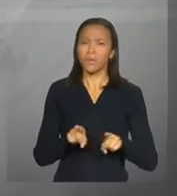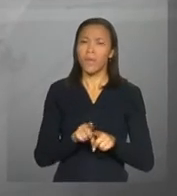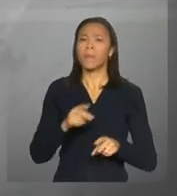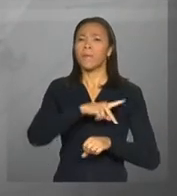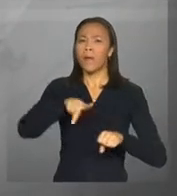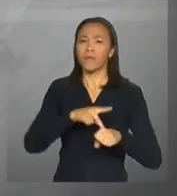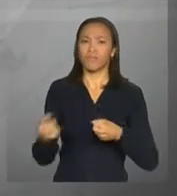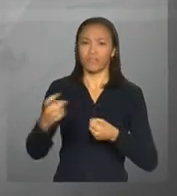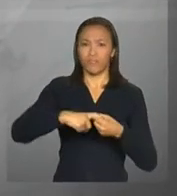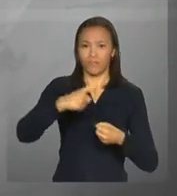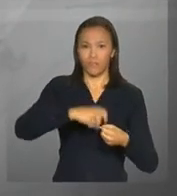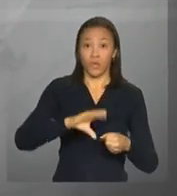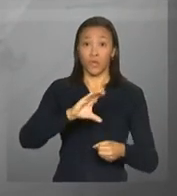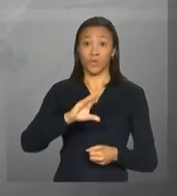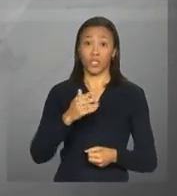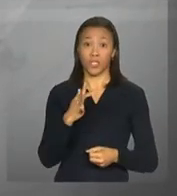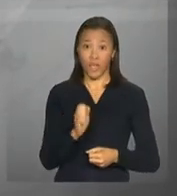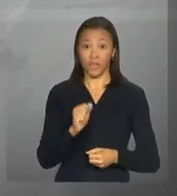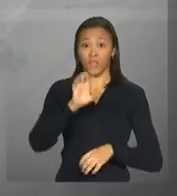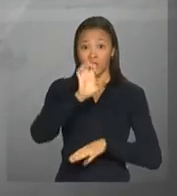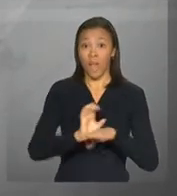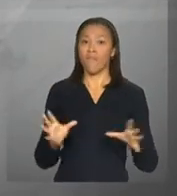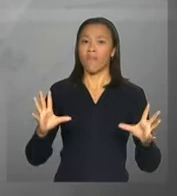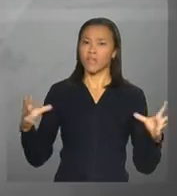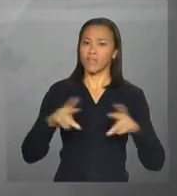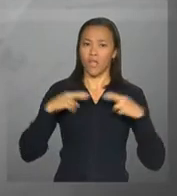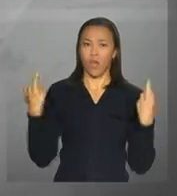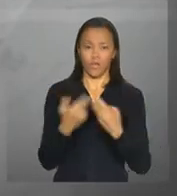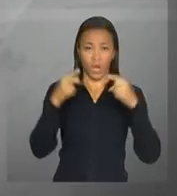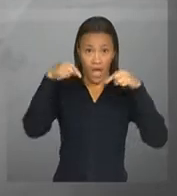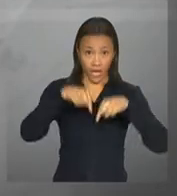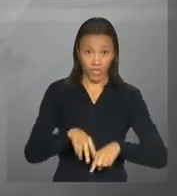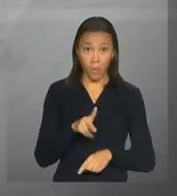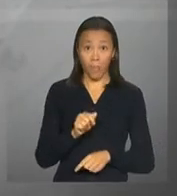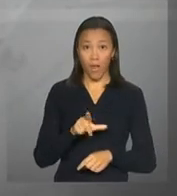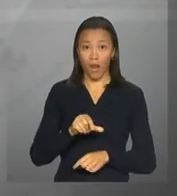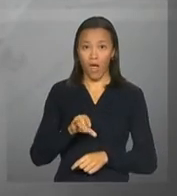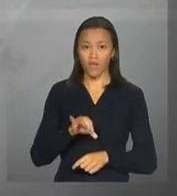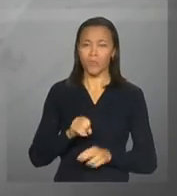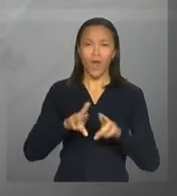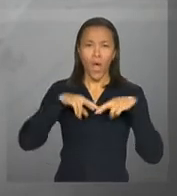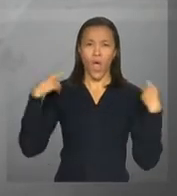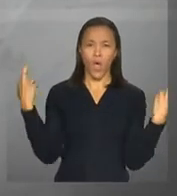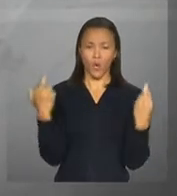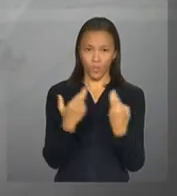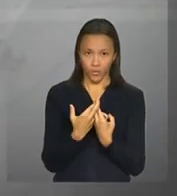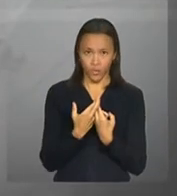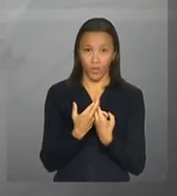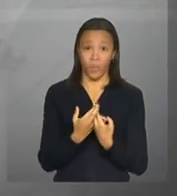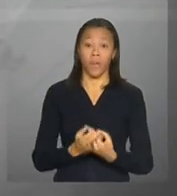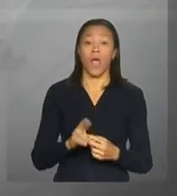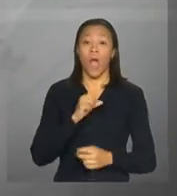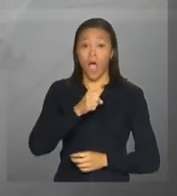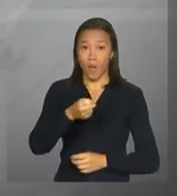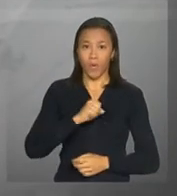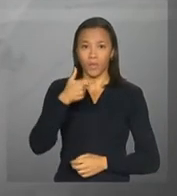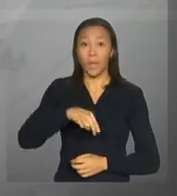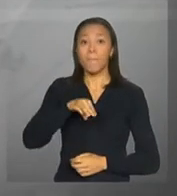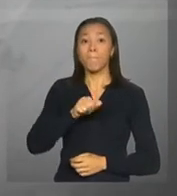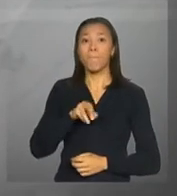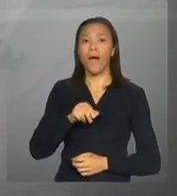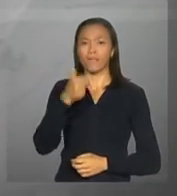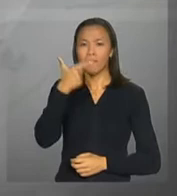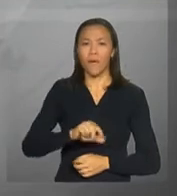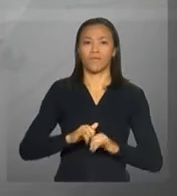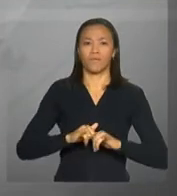associados. Os chefes de Estado vão se reunir no Palácio do Itamaraty para a reunião de cúpula do Mercosul. A repórter Mara